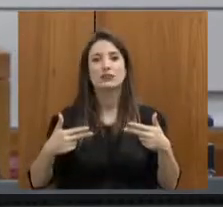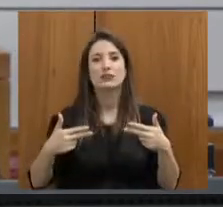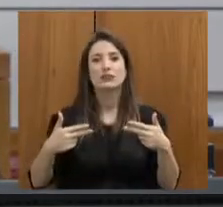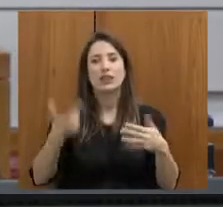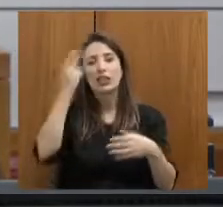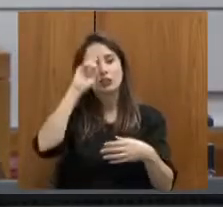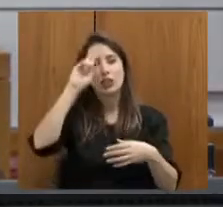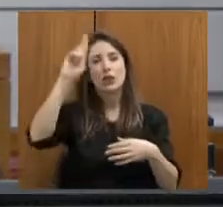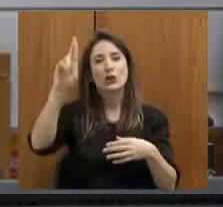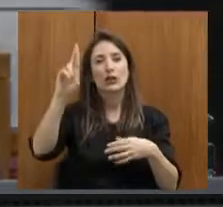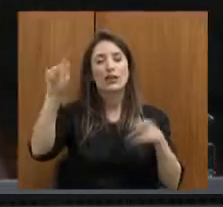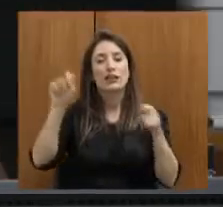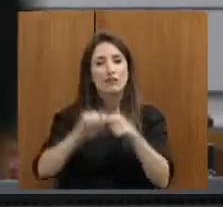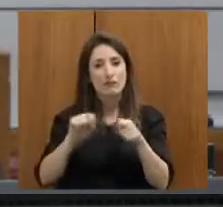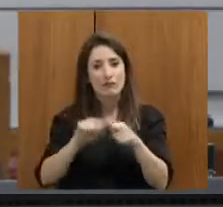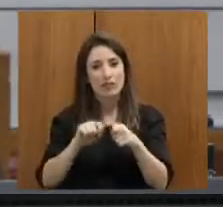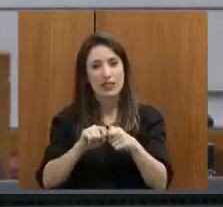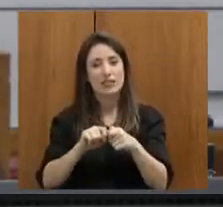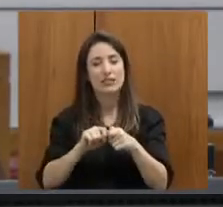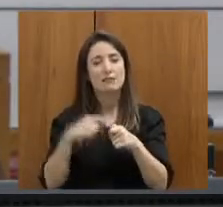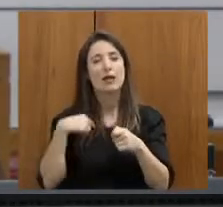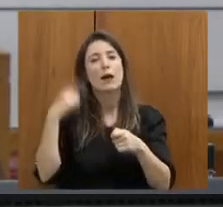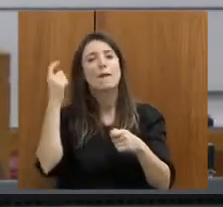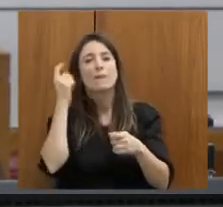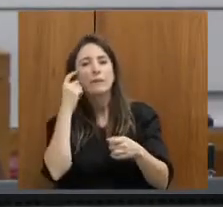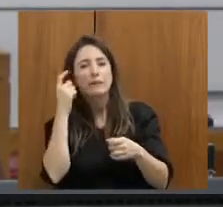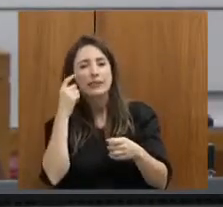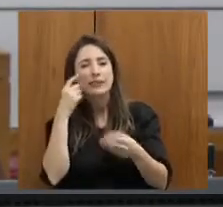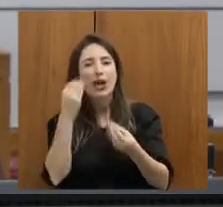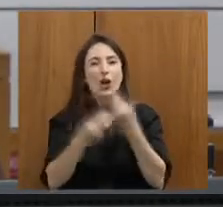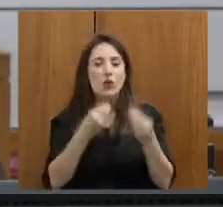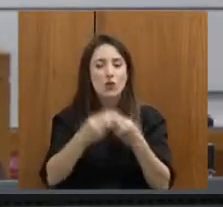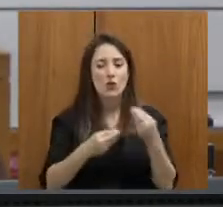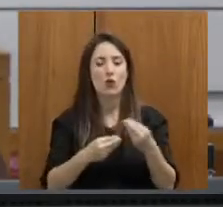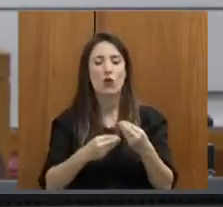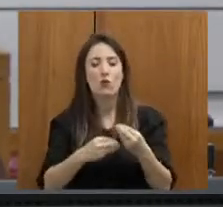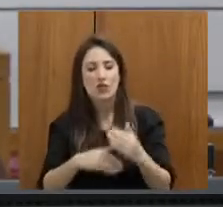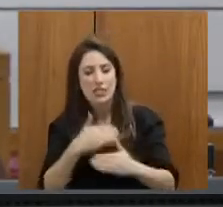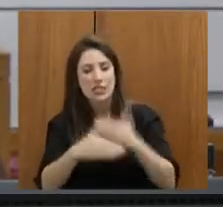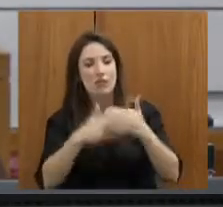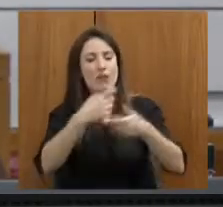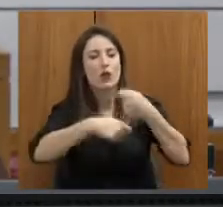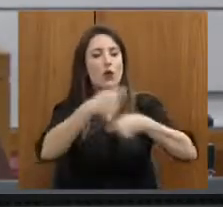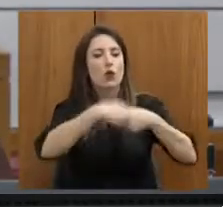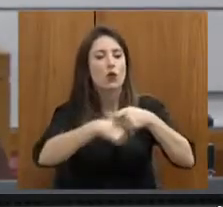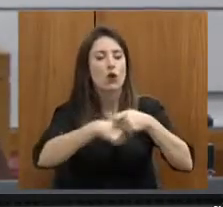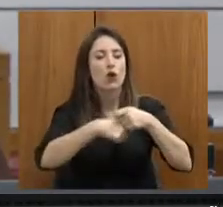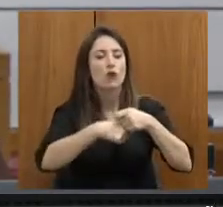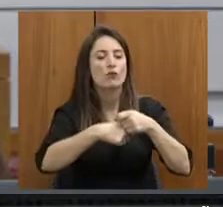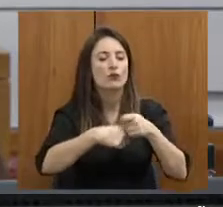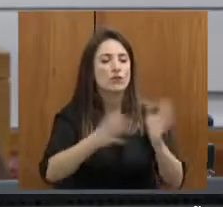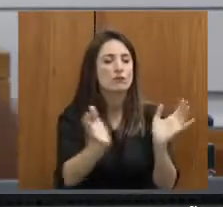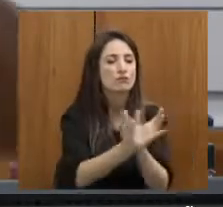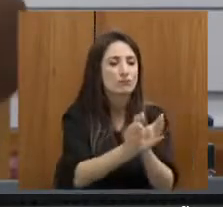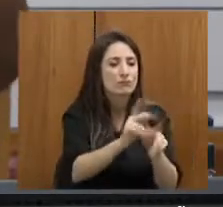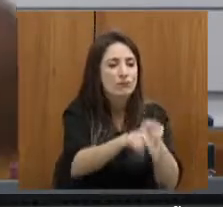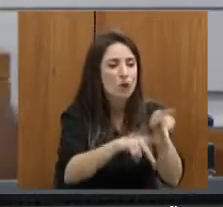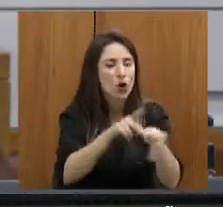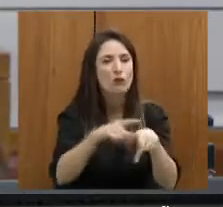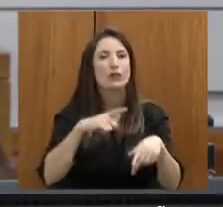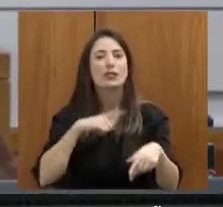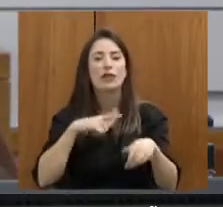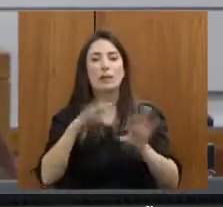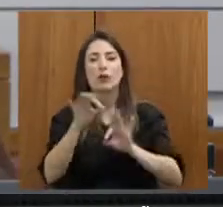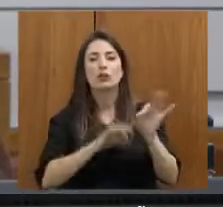diretoria tem feito nesse sentido de pensar desenvolvimento econômico dos povos né Nós temos aqui felizmente um projeto do